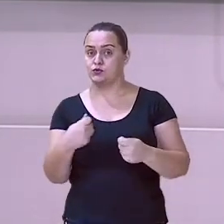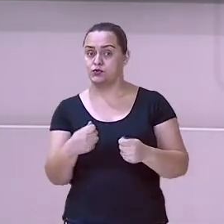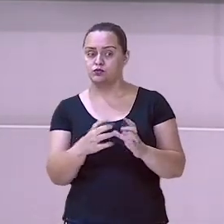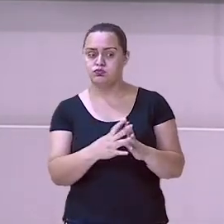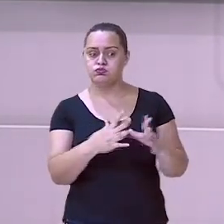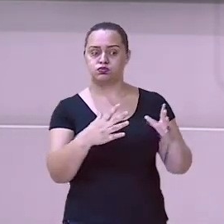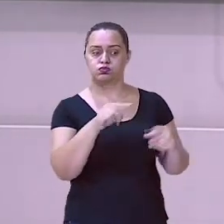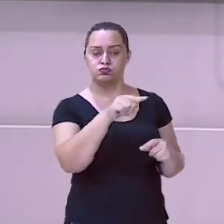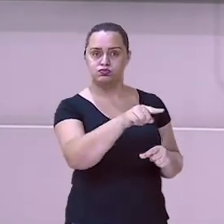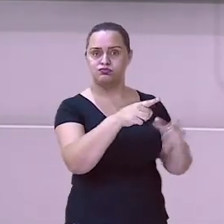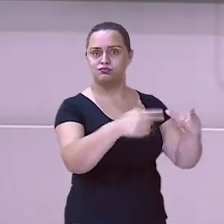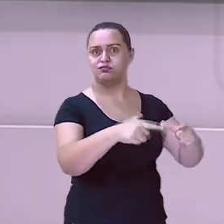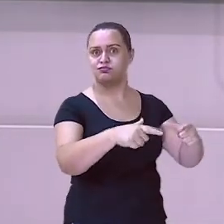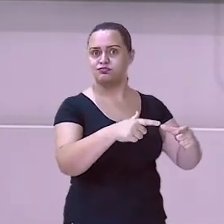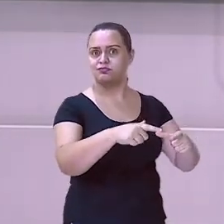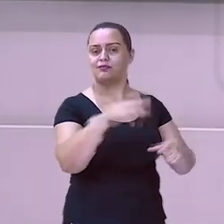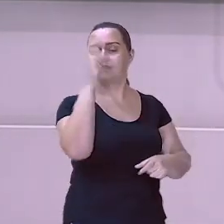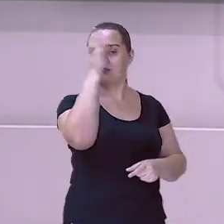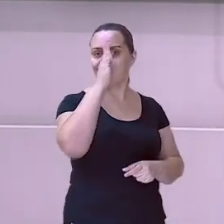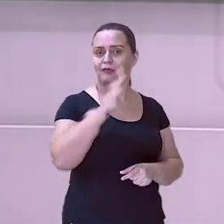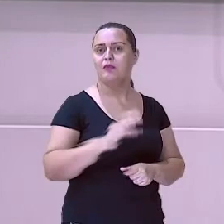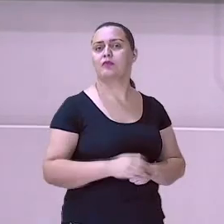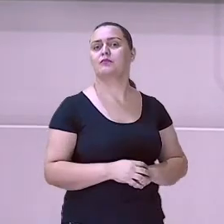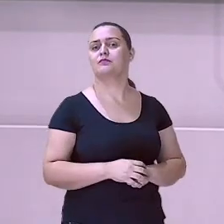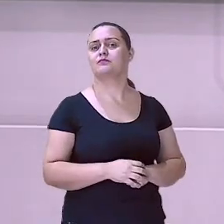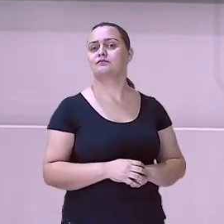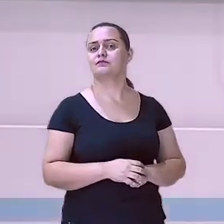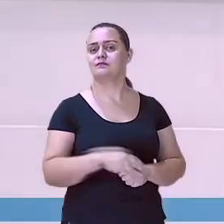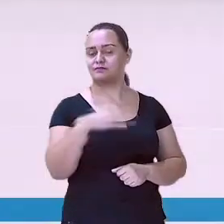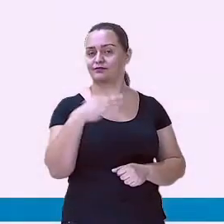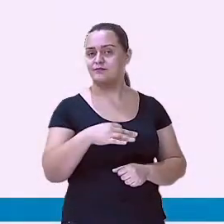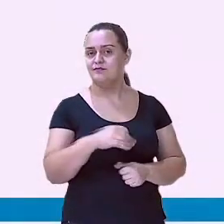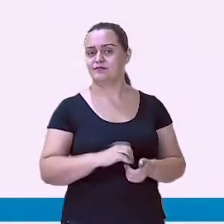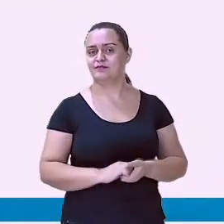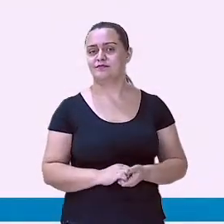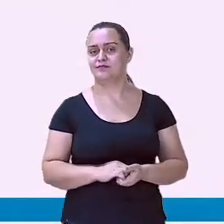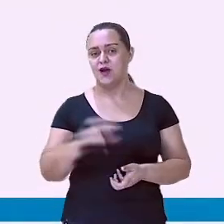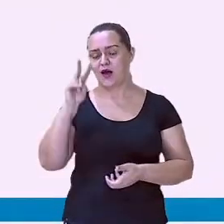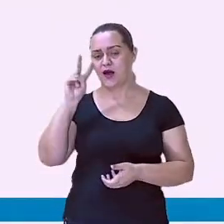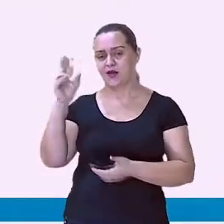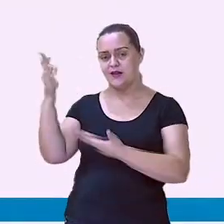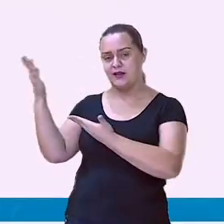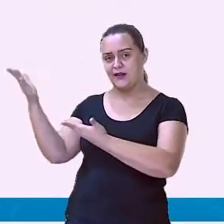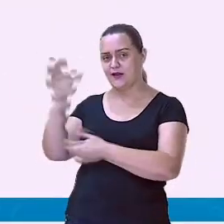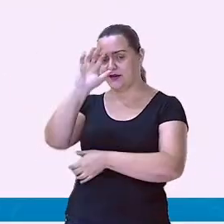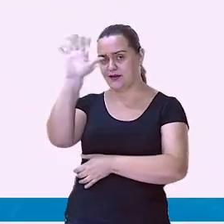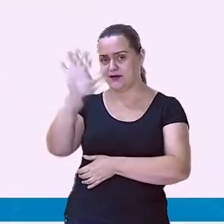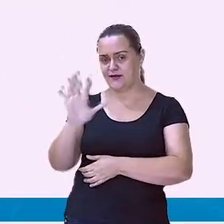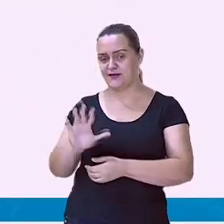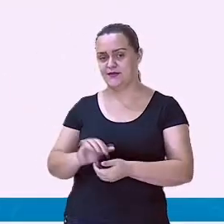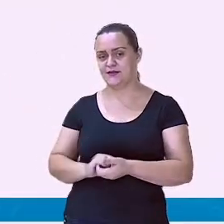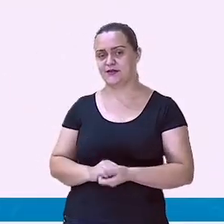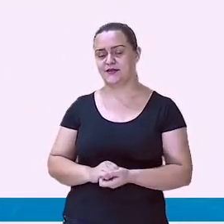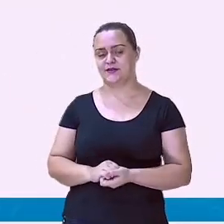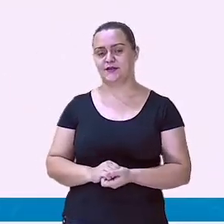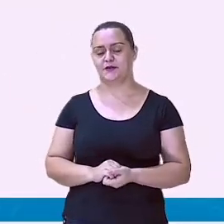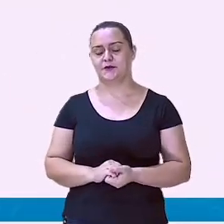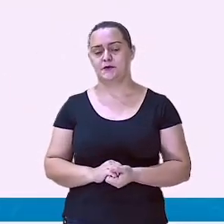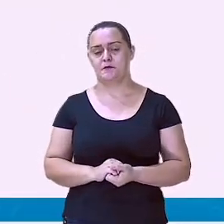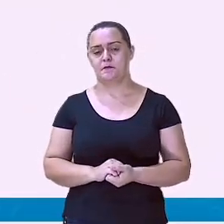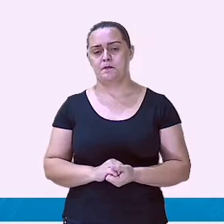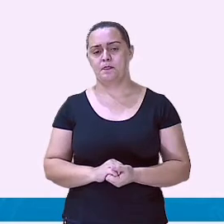terras. E aí foram criadas as capitanias hereditárias. Vejam